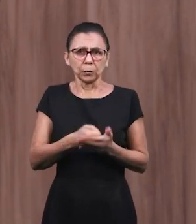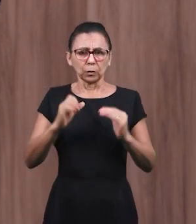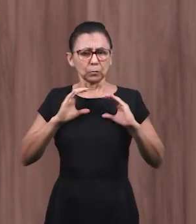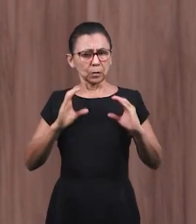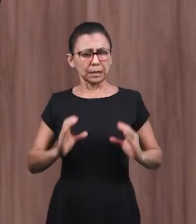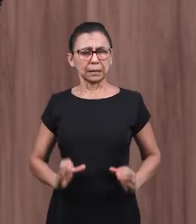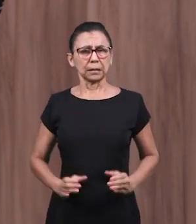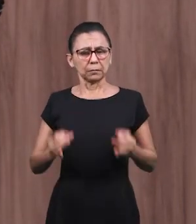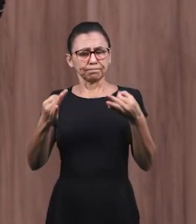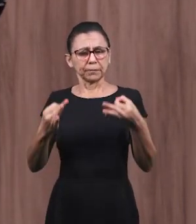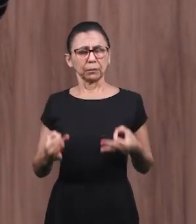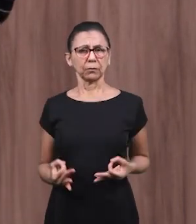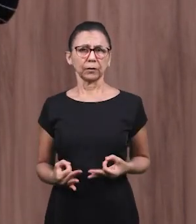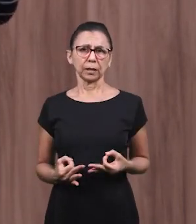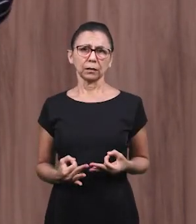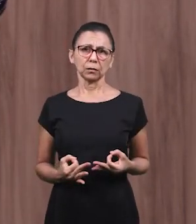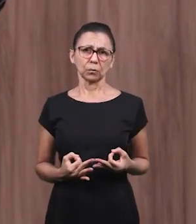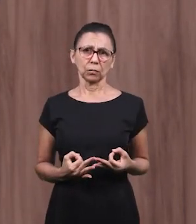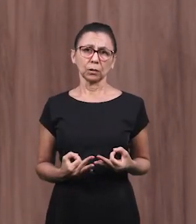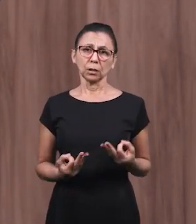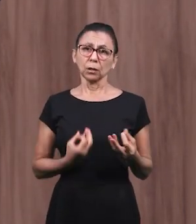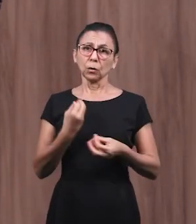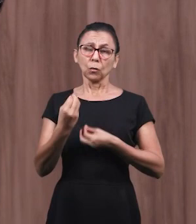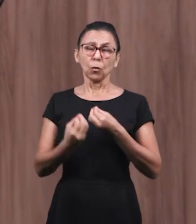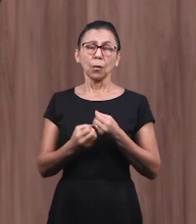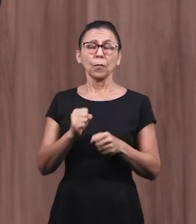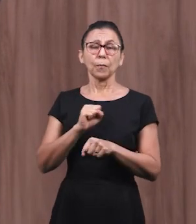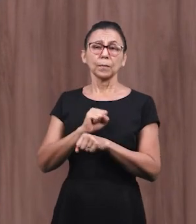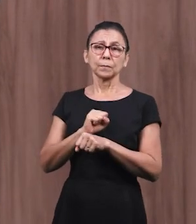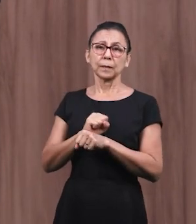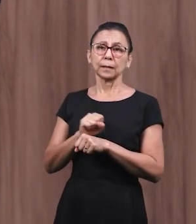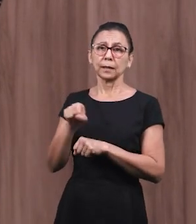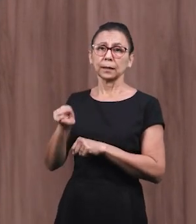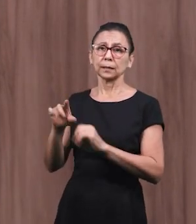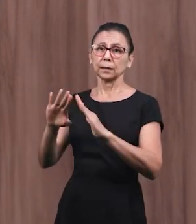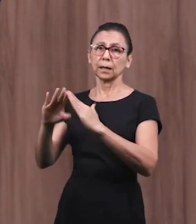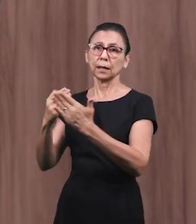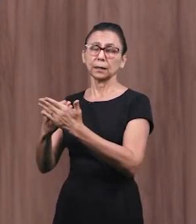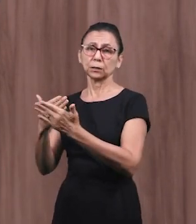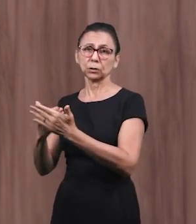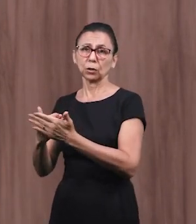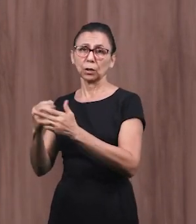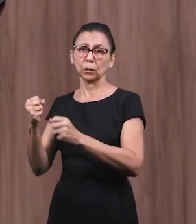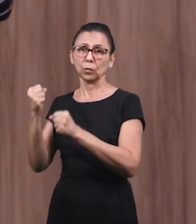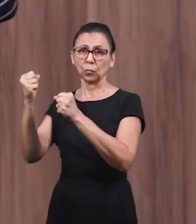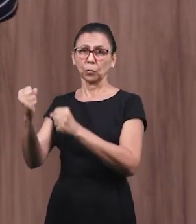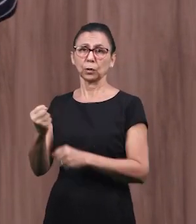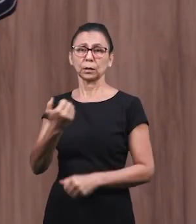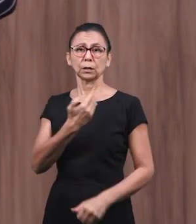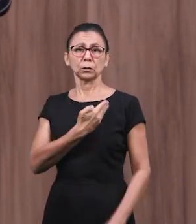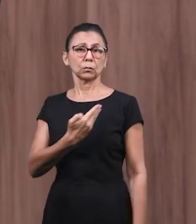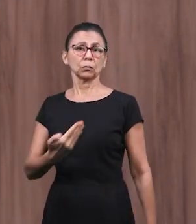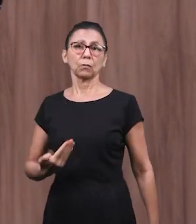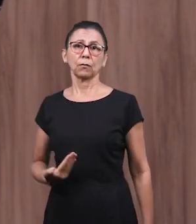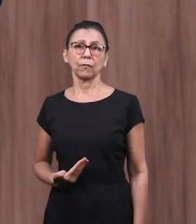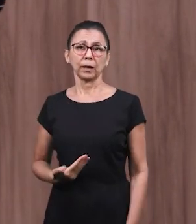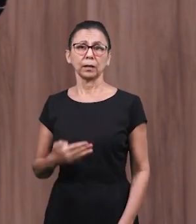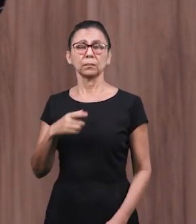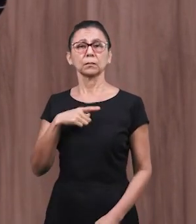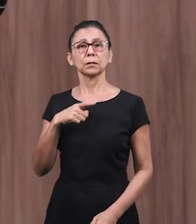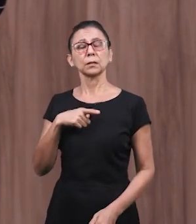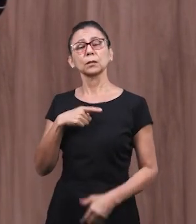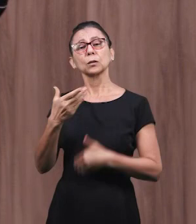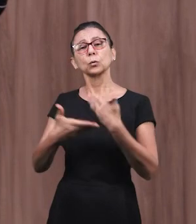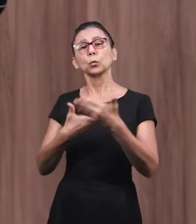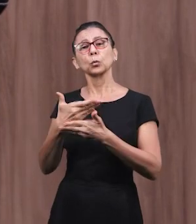que outras instituições, como a escola, a igreja e o poder público, se responsabilizem por nós. Se nossa